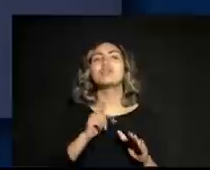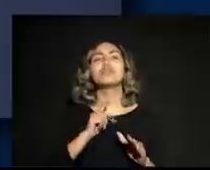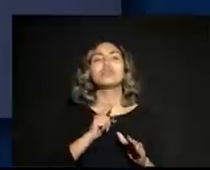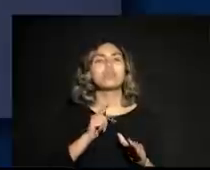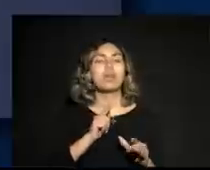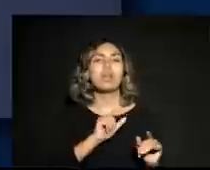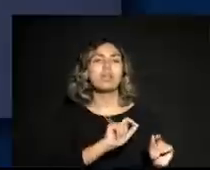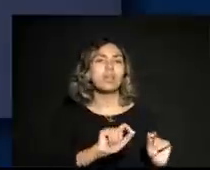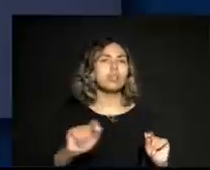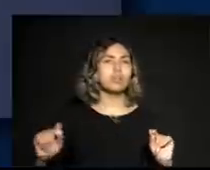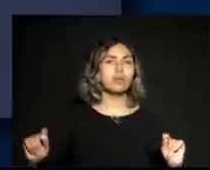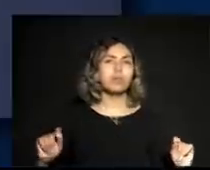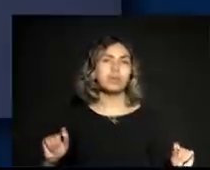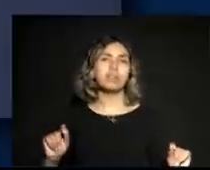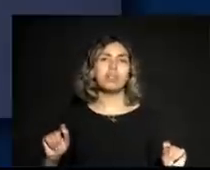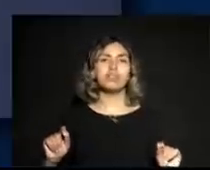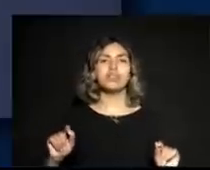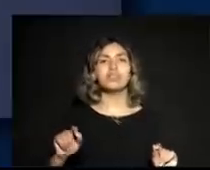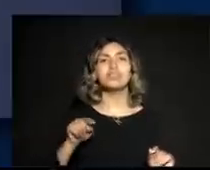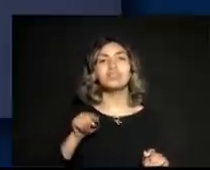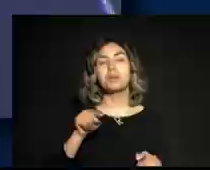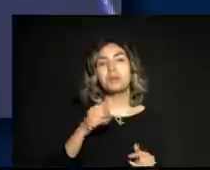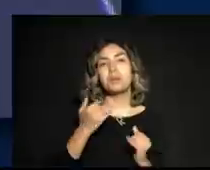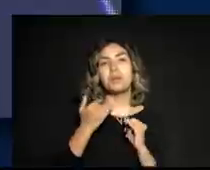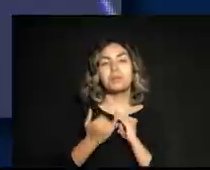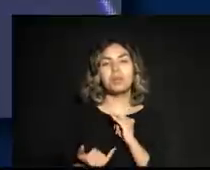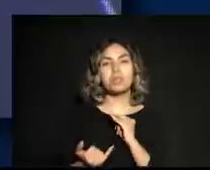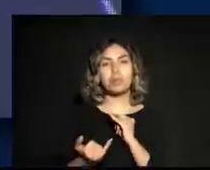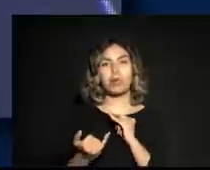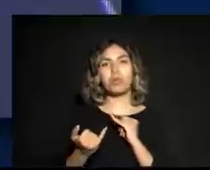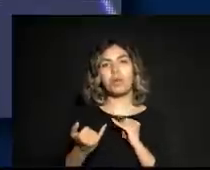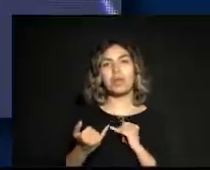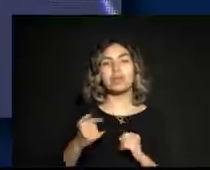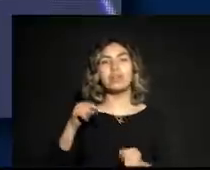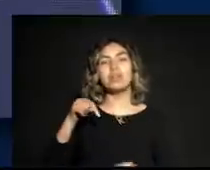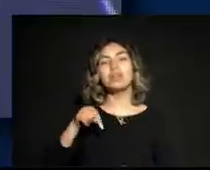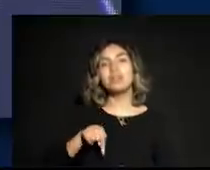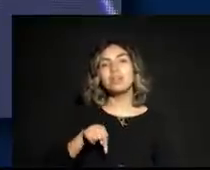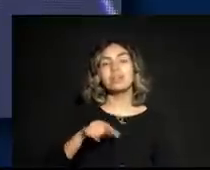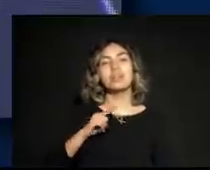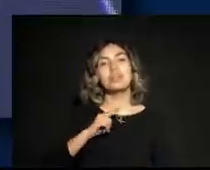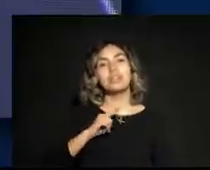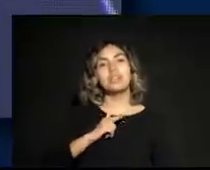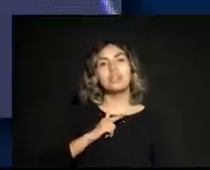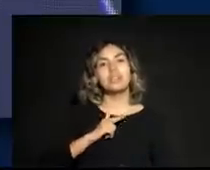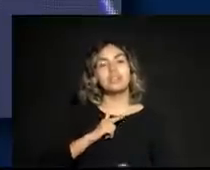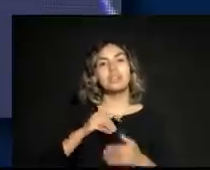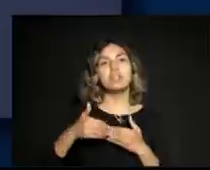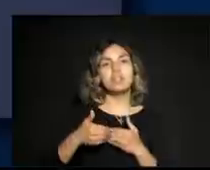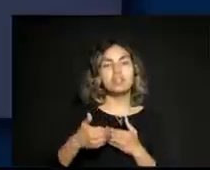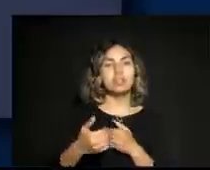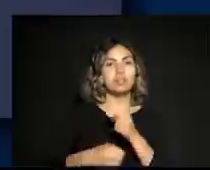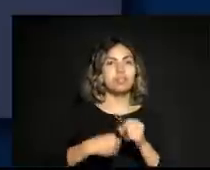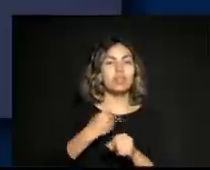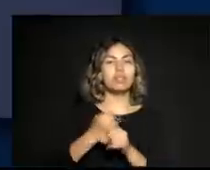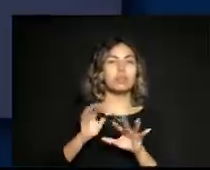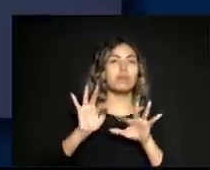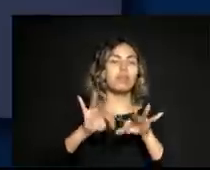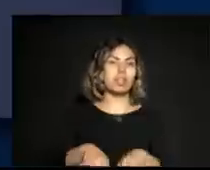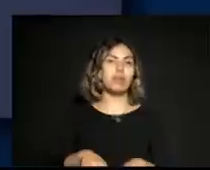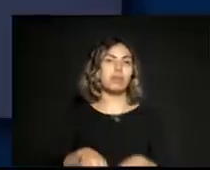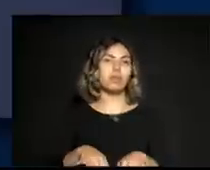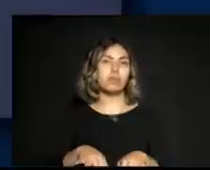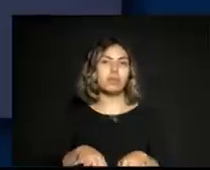comprar né tá aparecendo isso aí né João fazer o câmbio do final do ano